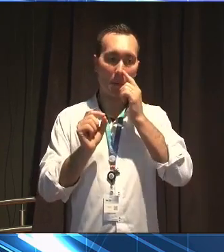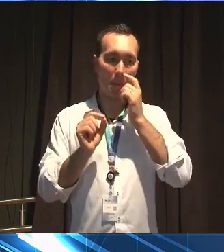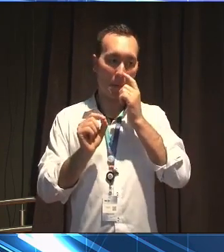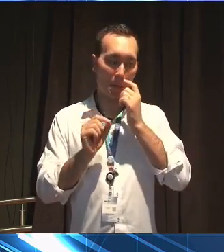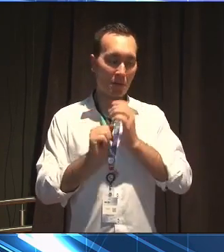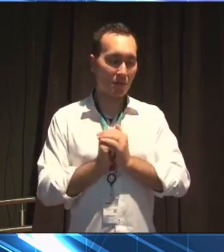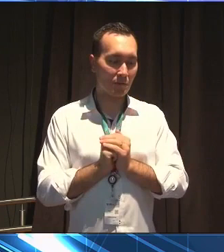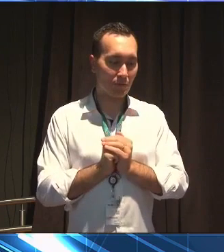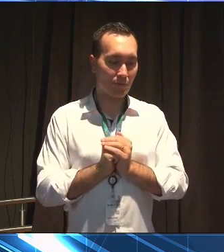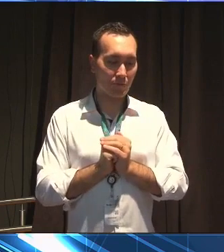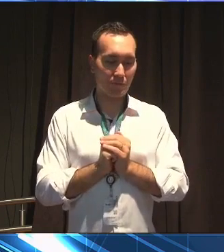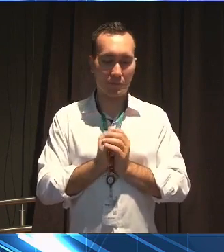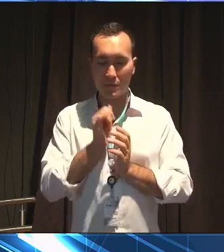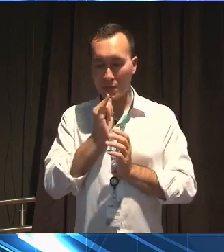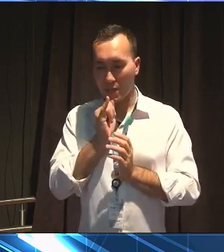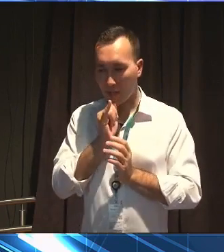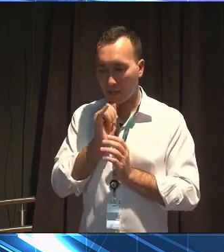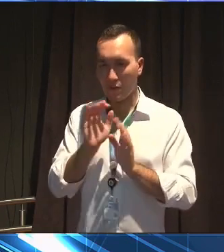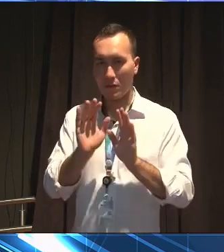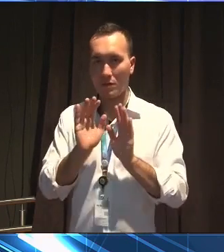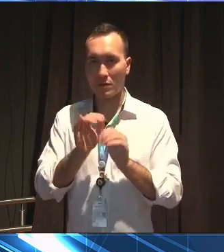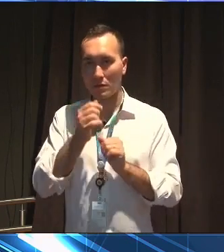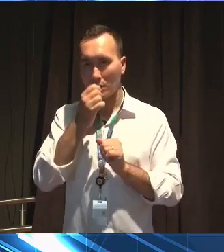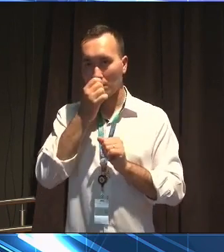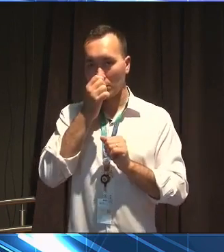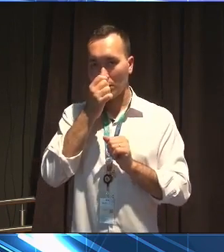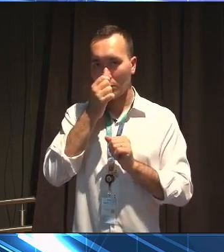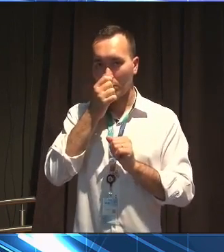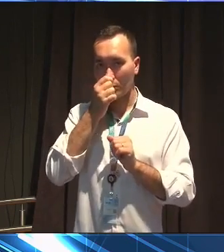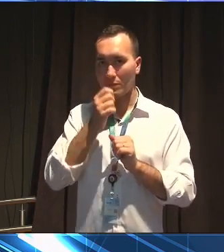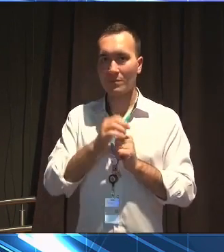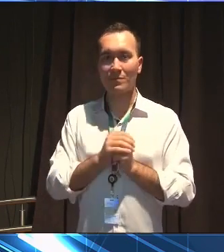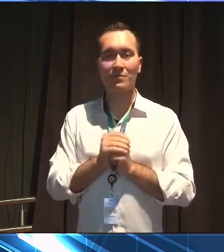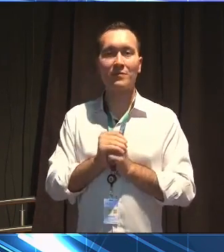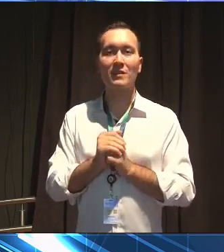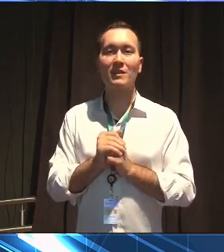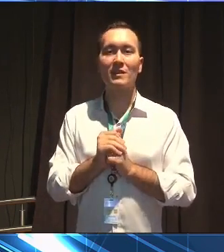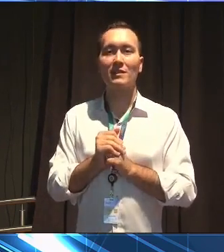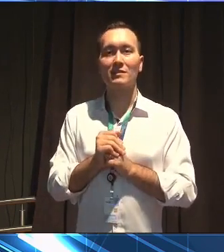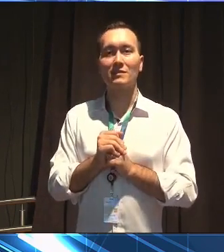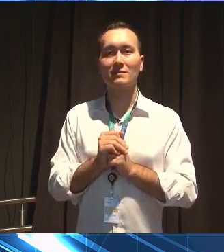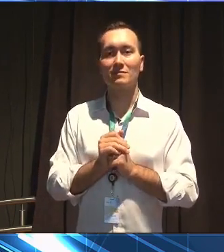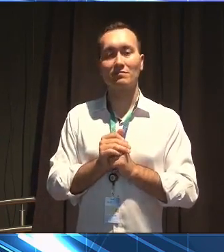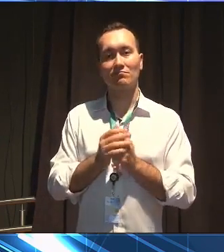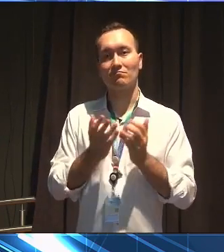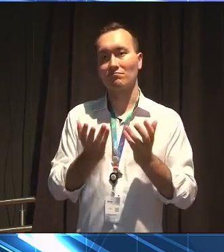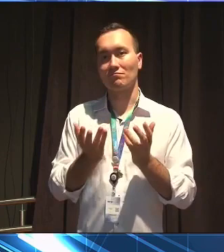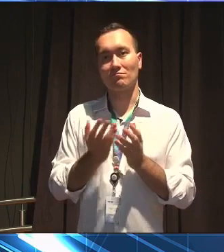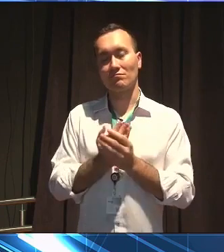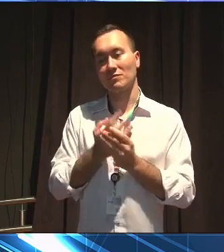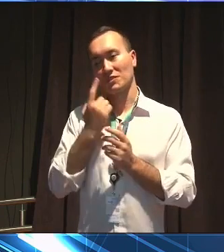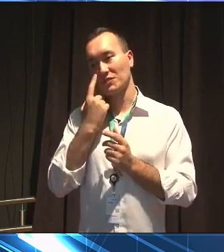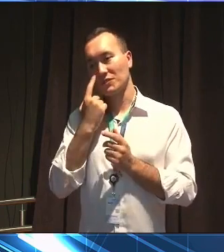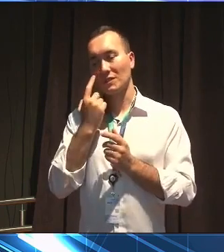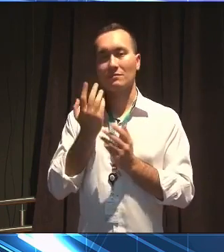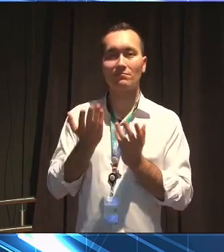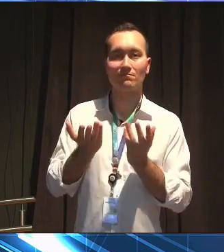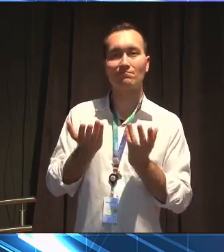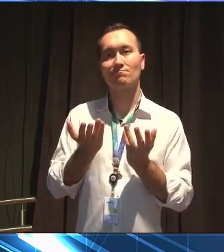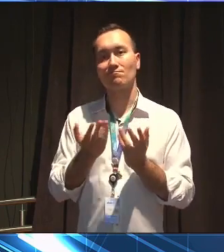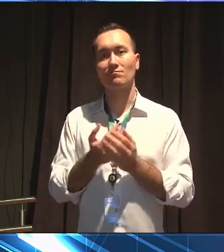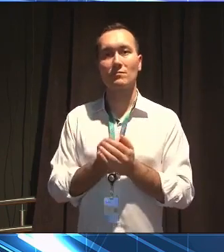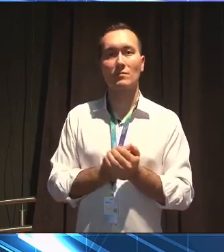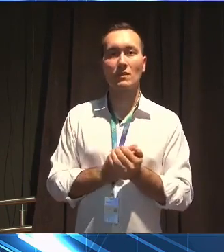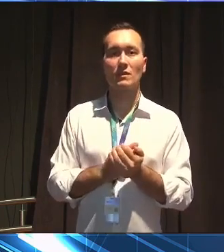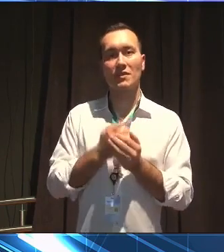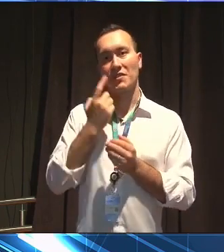sabe, do sênior ou do consultor? Qual que é a resposta clássica? Depende. Exatamente. E a gente vai responder esses depende, esse é o